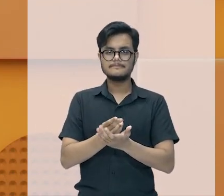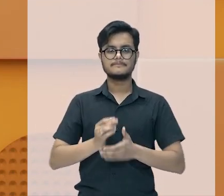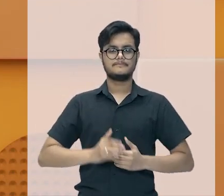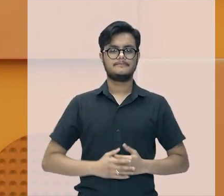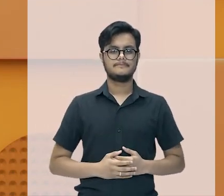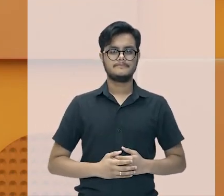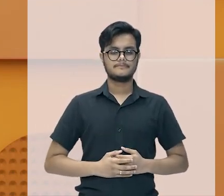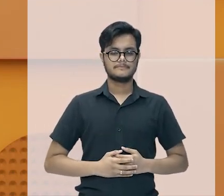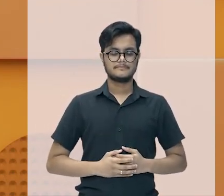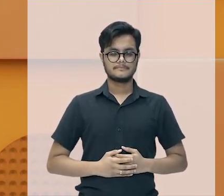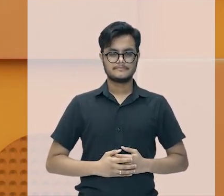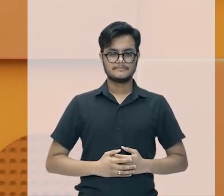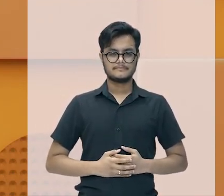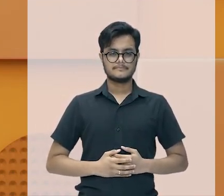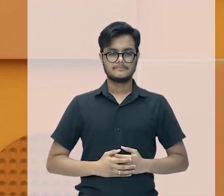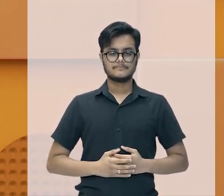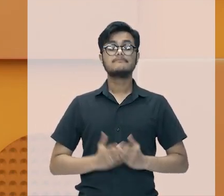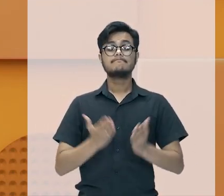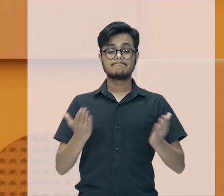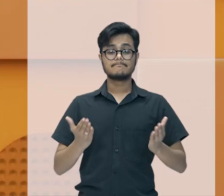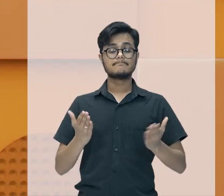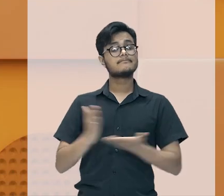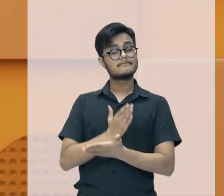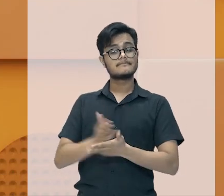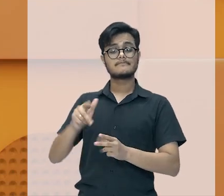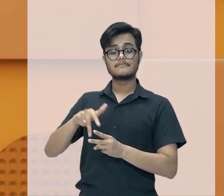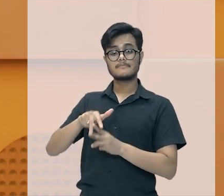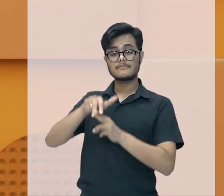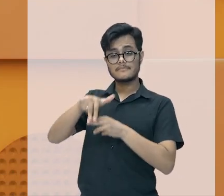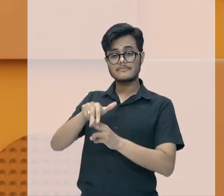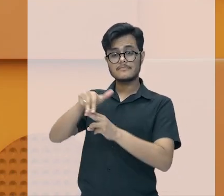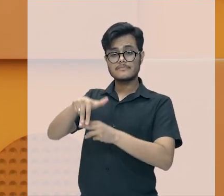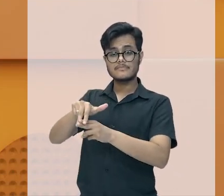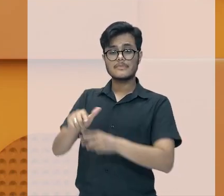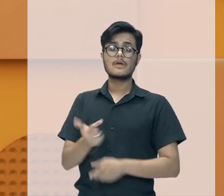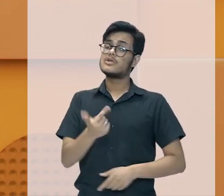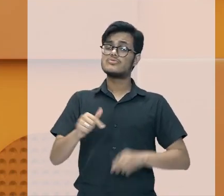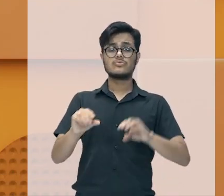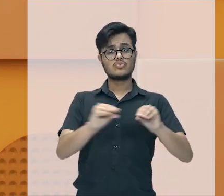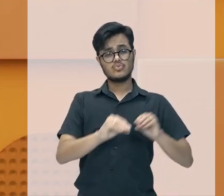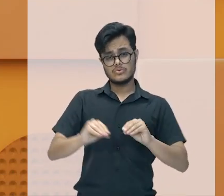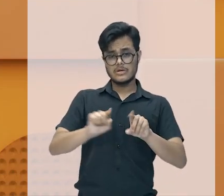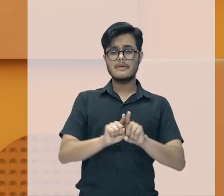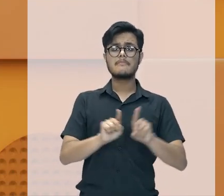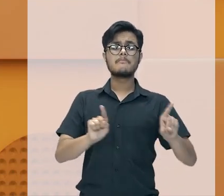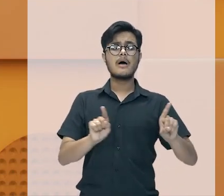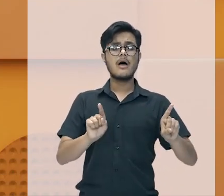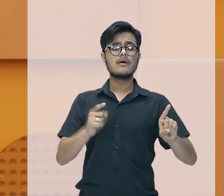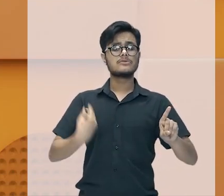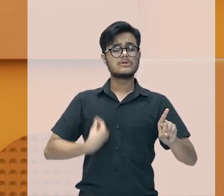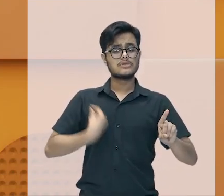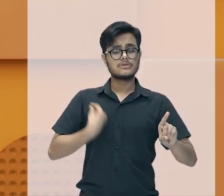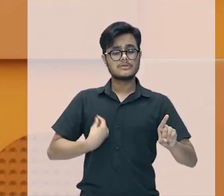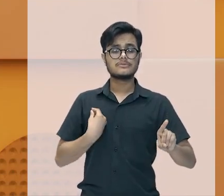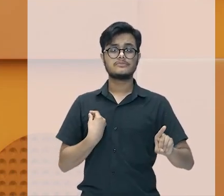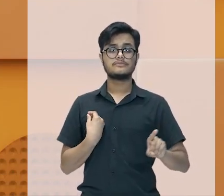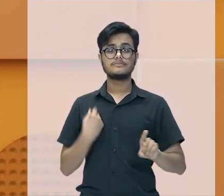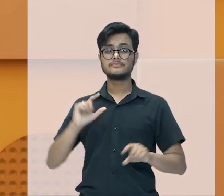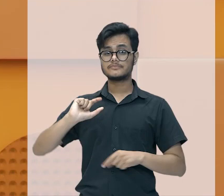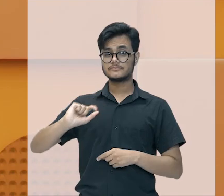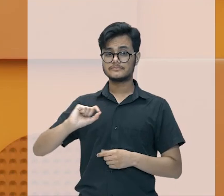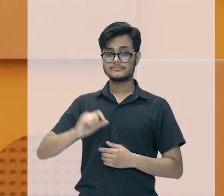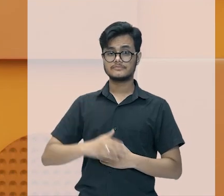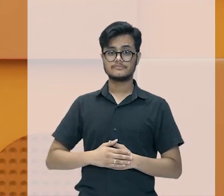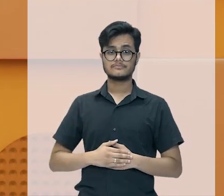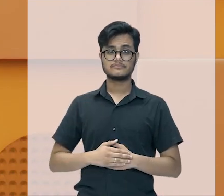serviços militares. Em outros casos, os cavaleiros não tinham terras, viviam dos que não tinham terras, eles viviam então